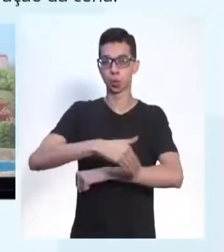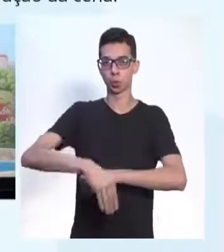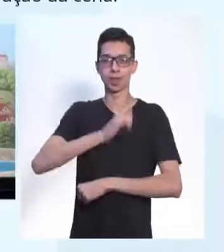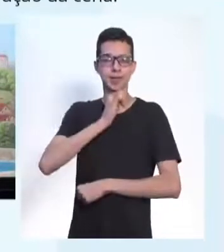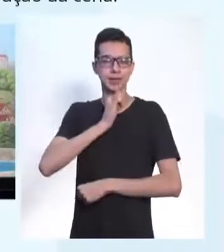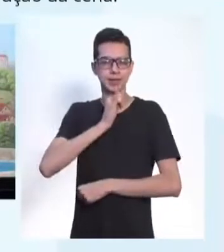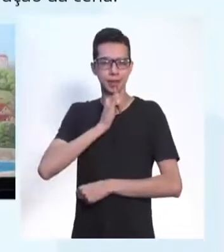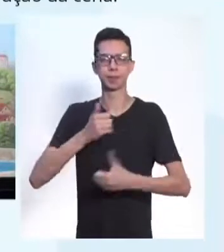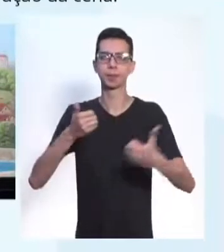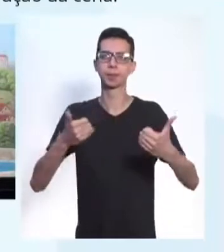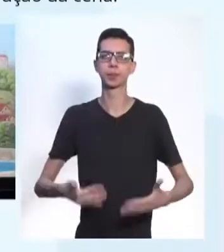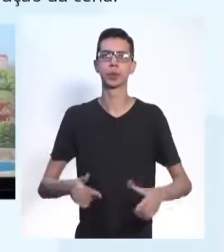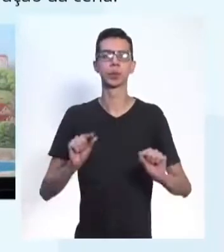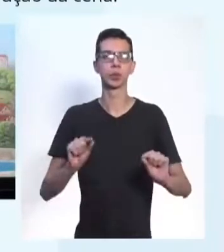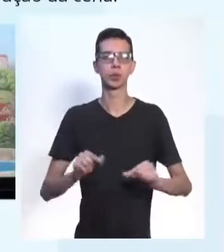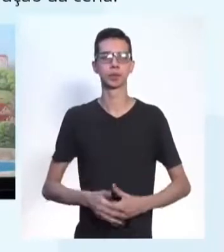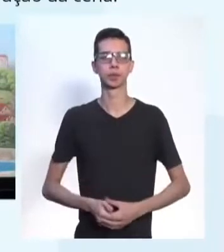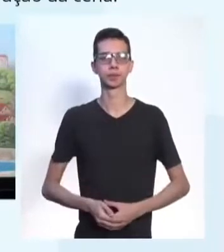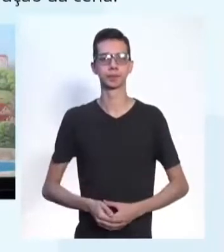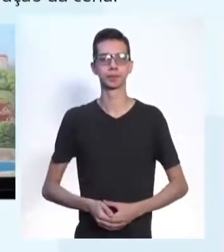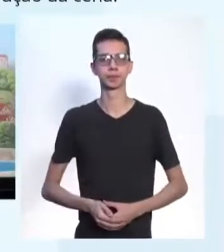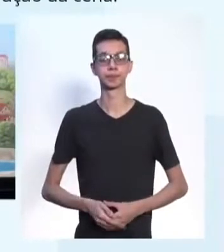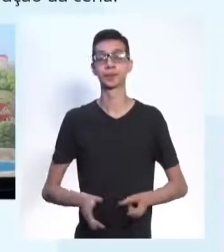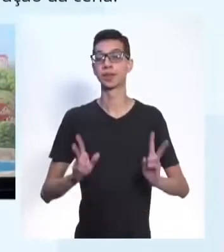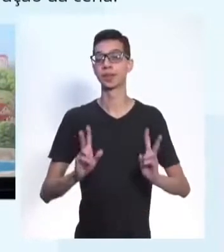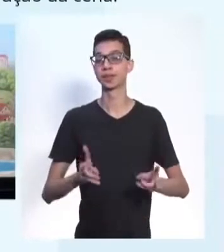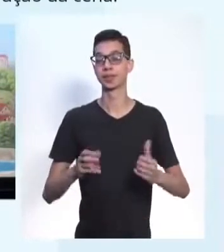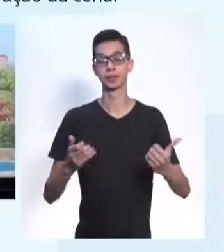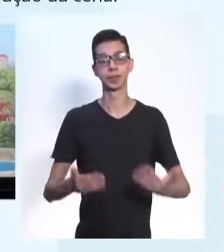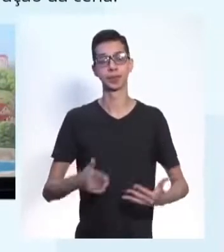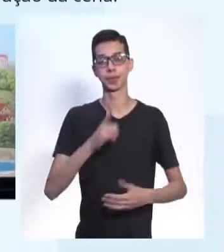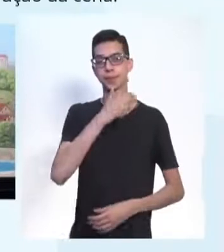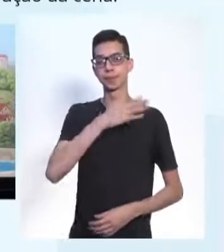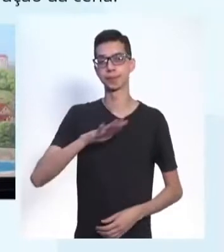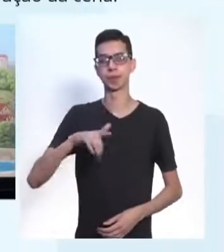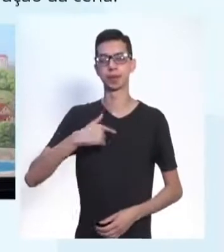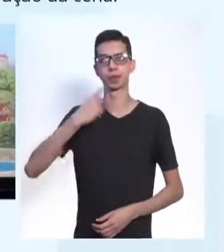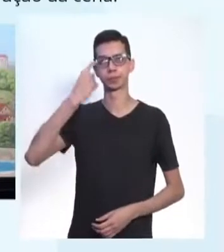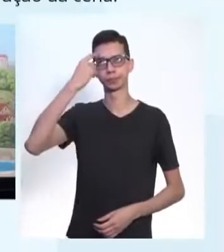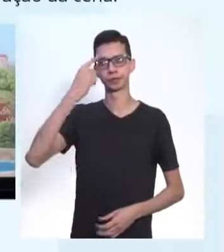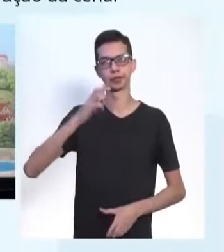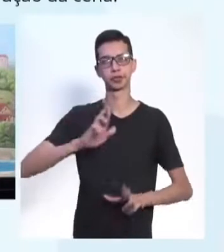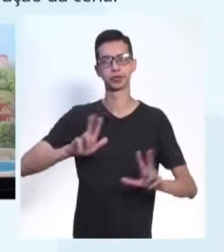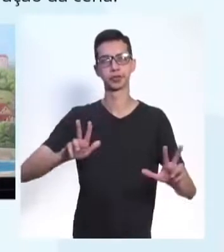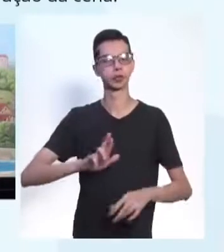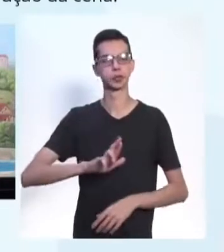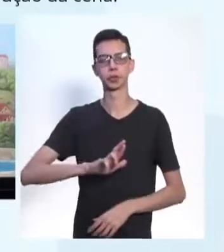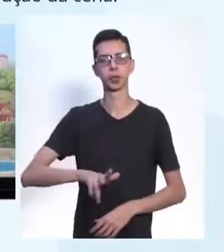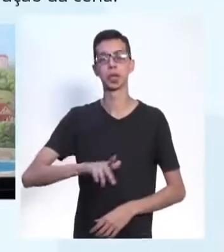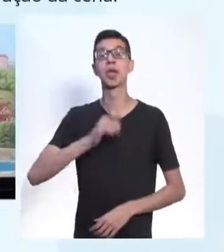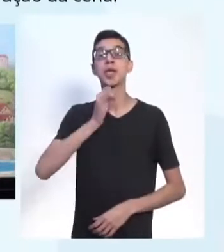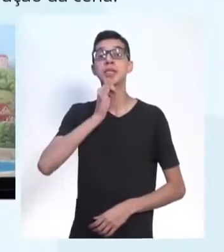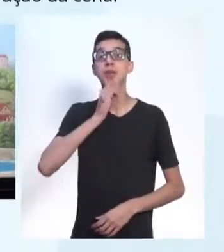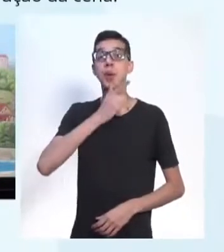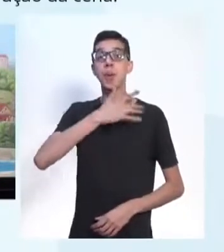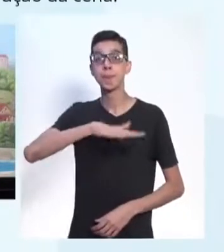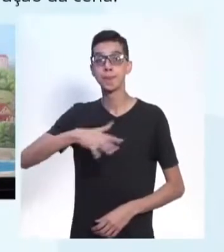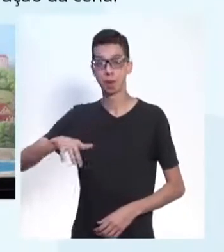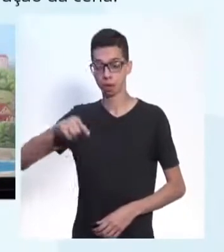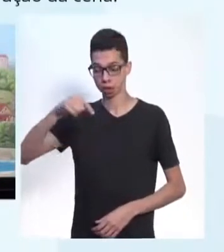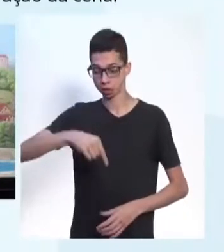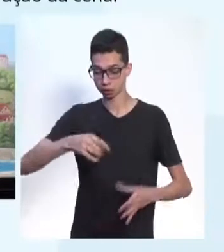falar sobre... Eu sempre falo fundo do mar, né? Não tenho outra ideia. O fundo do mar. Vou fazer o teatro na rua. O que eu vou levar? Vou levar